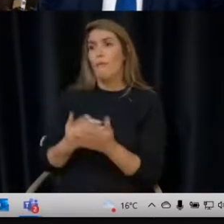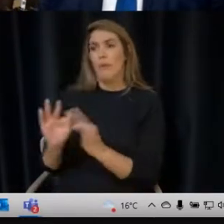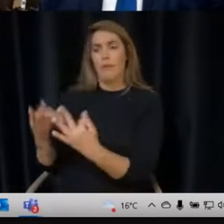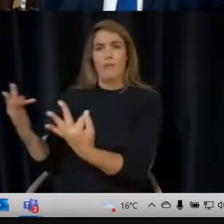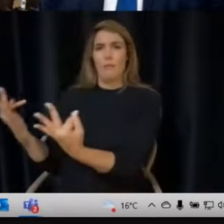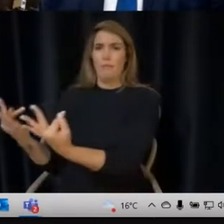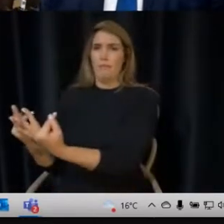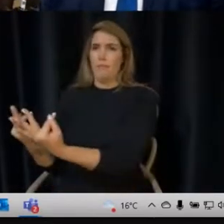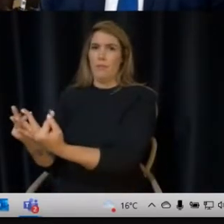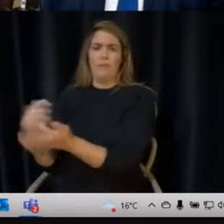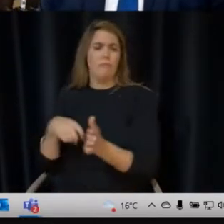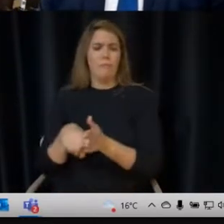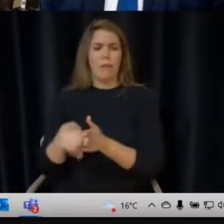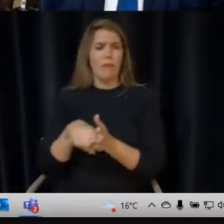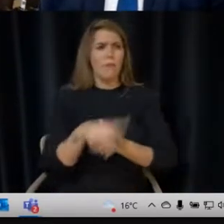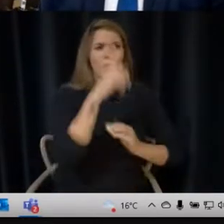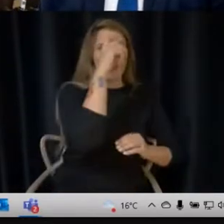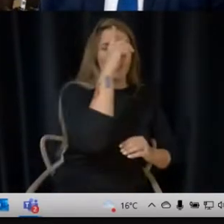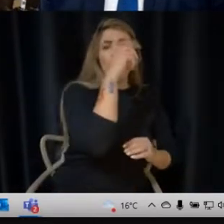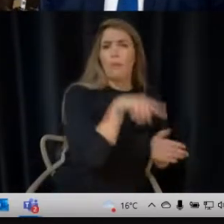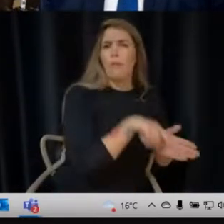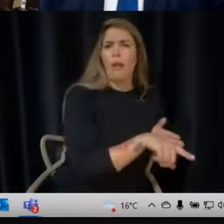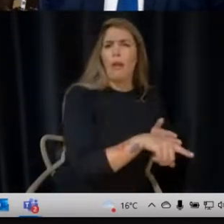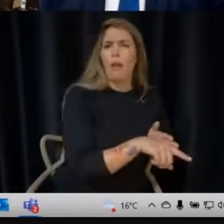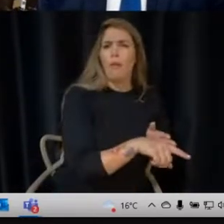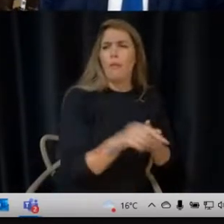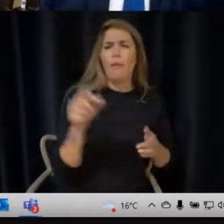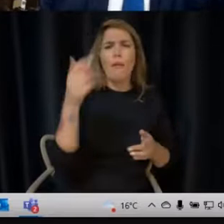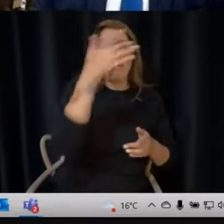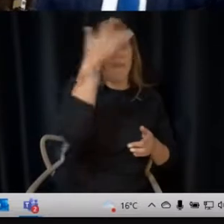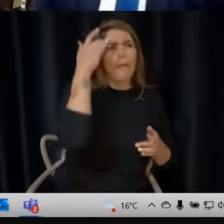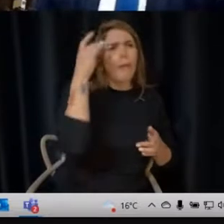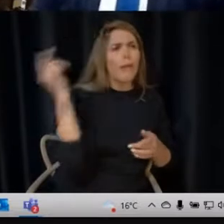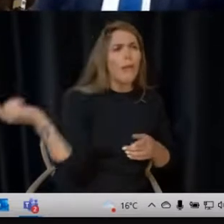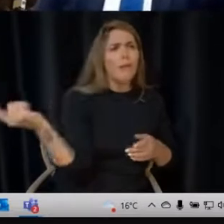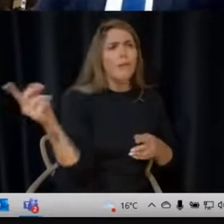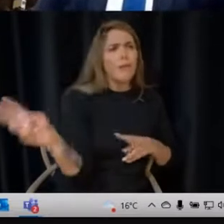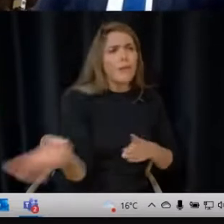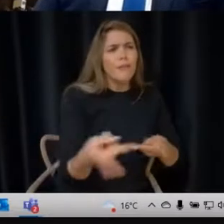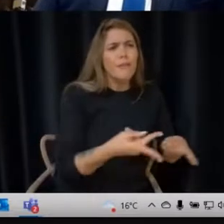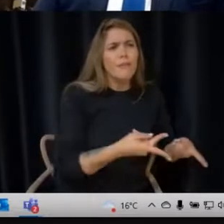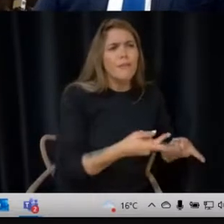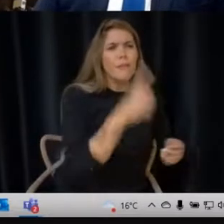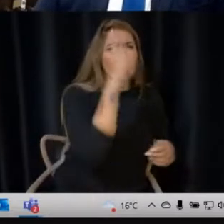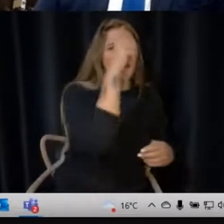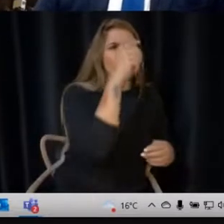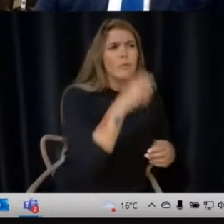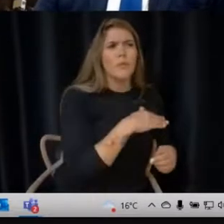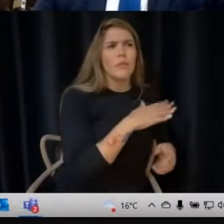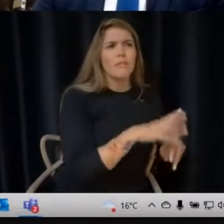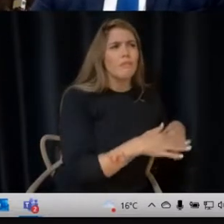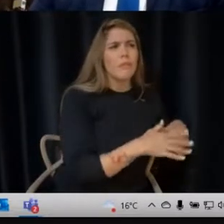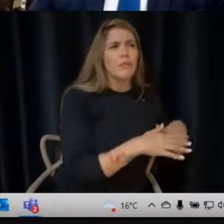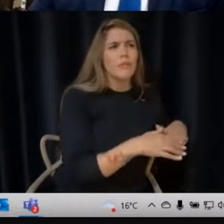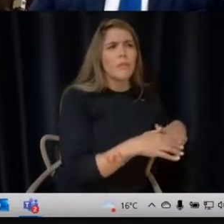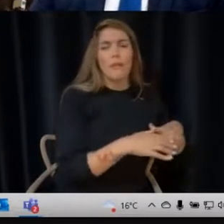quem que ia visitar o paciente durante a internação, para a gente poder saber com quem que a gente vai fazer a